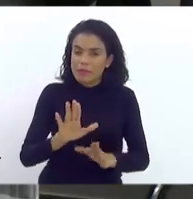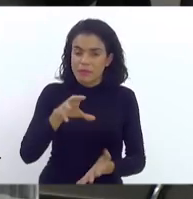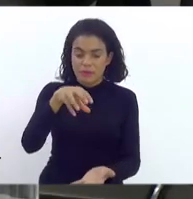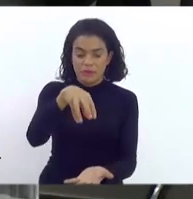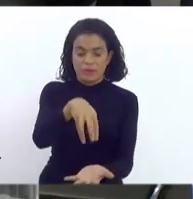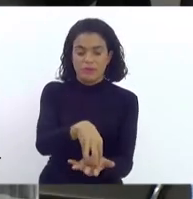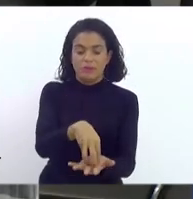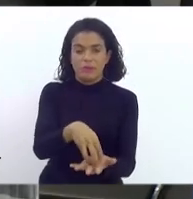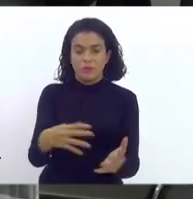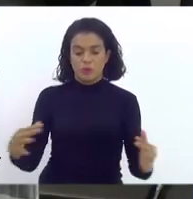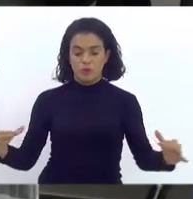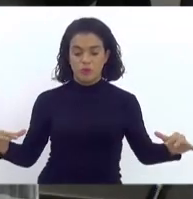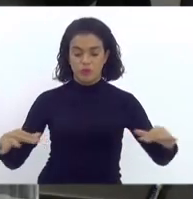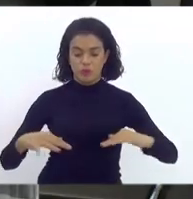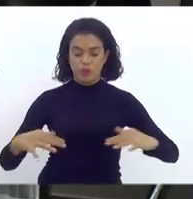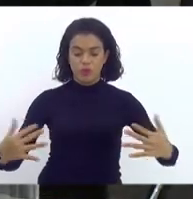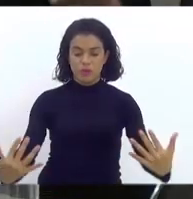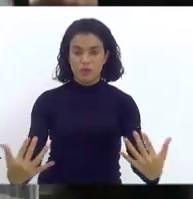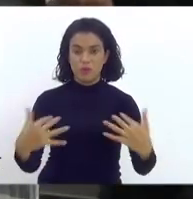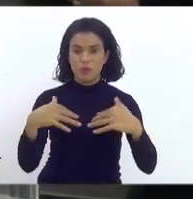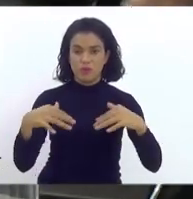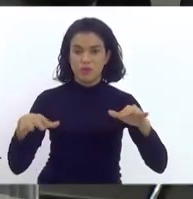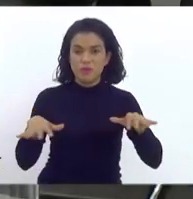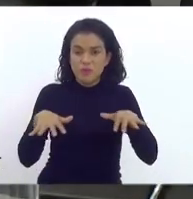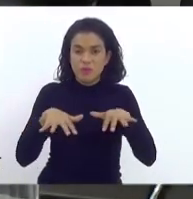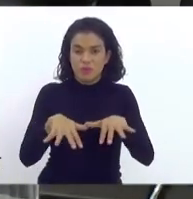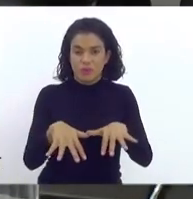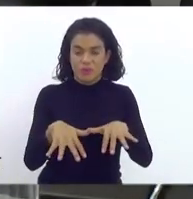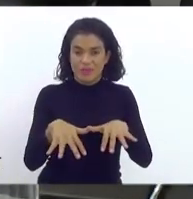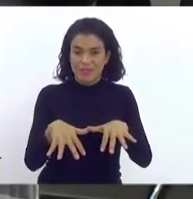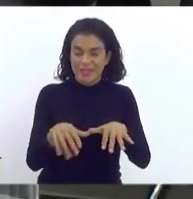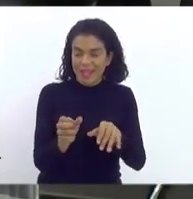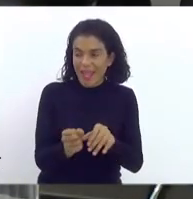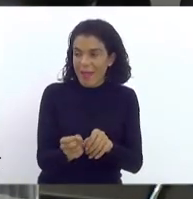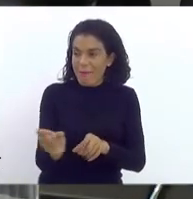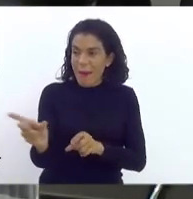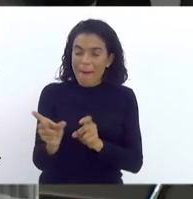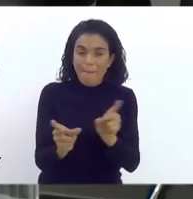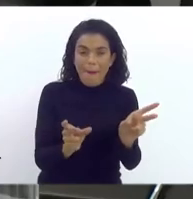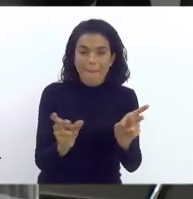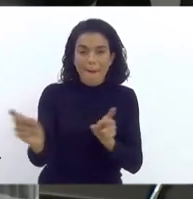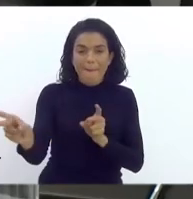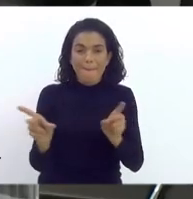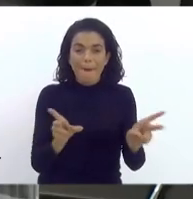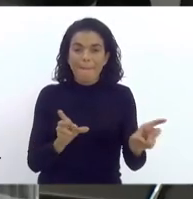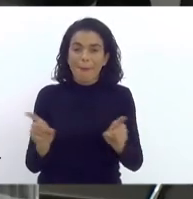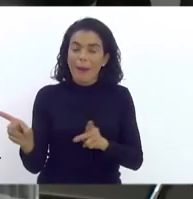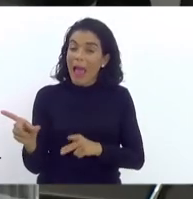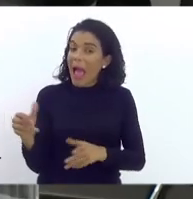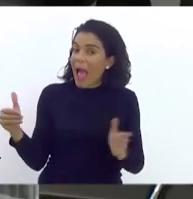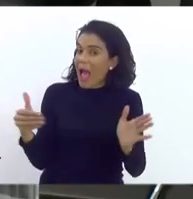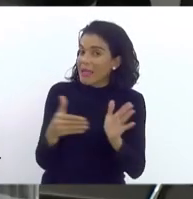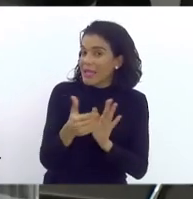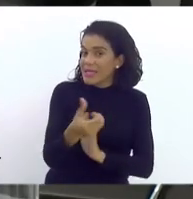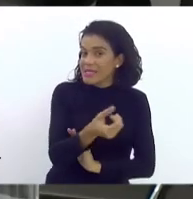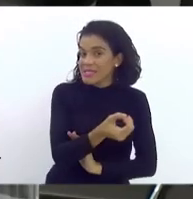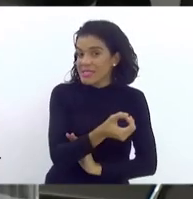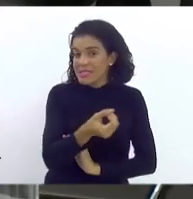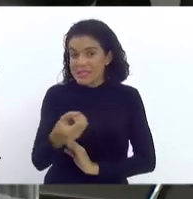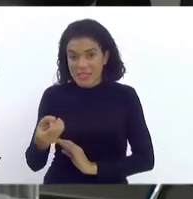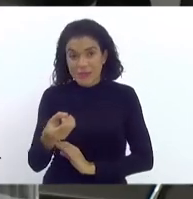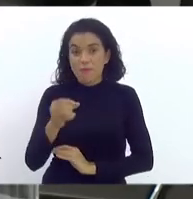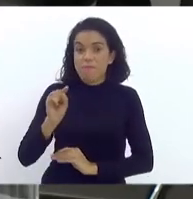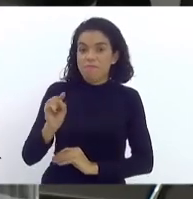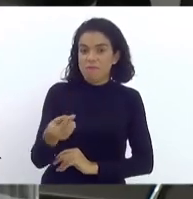esse serviço em algumas redes que eles querem fornecer, chega a pagar até R$600 mil